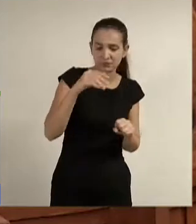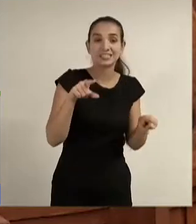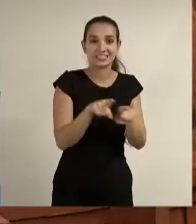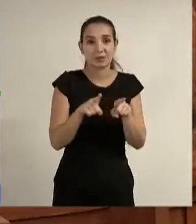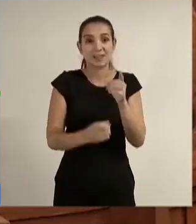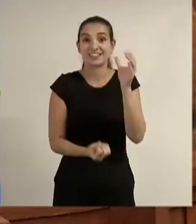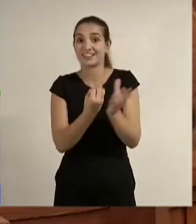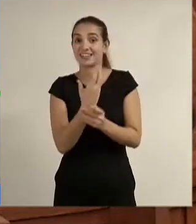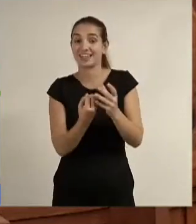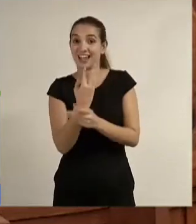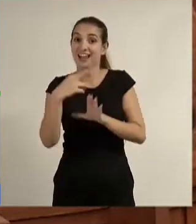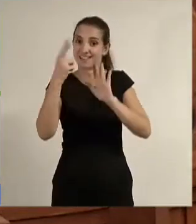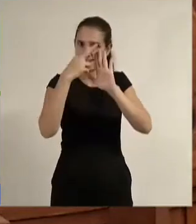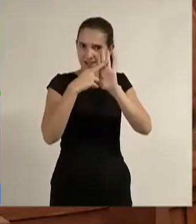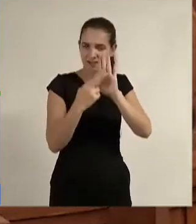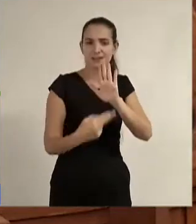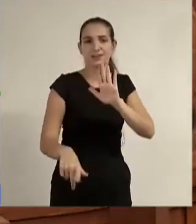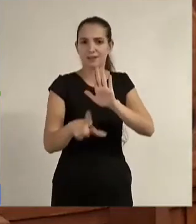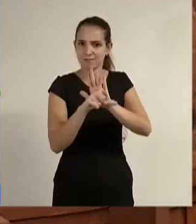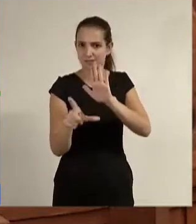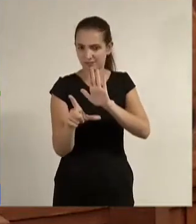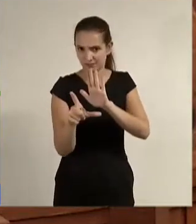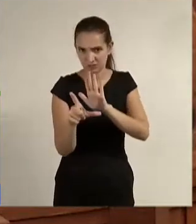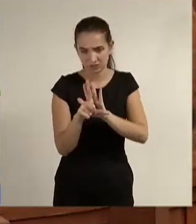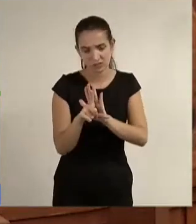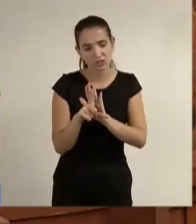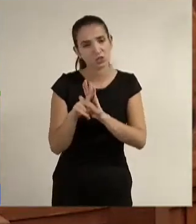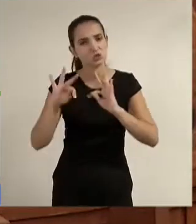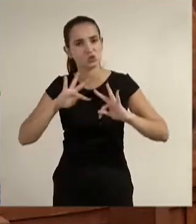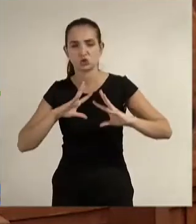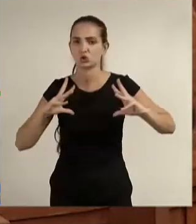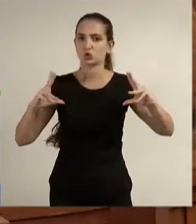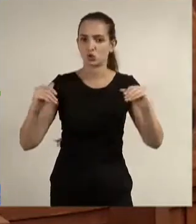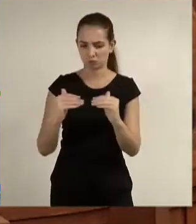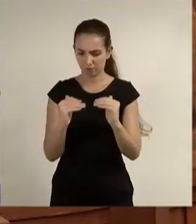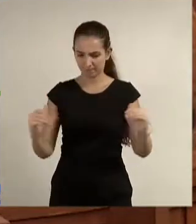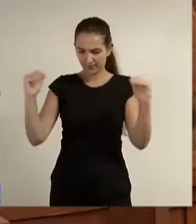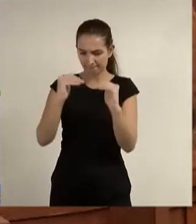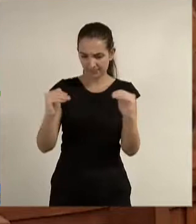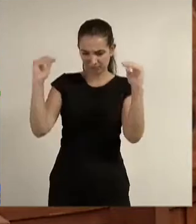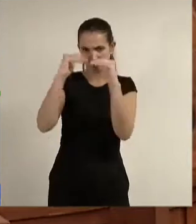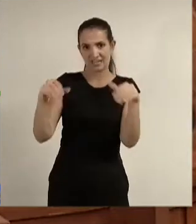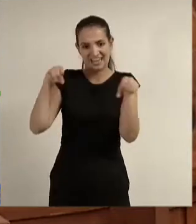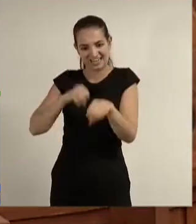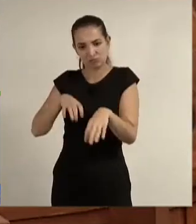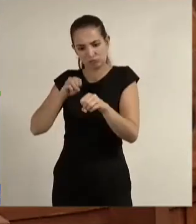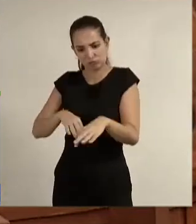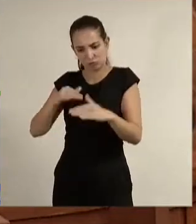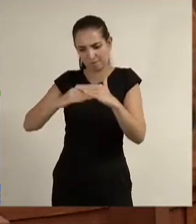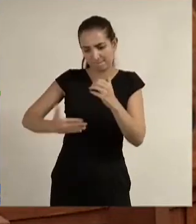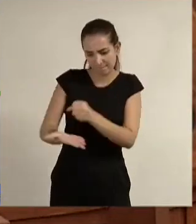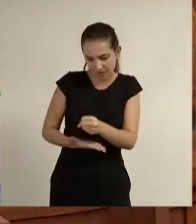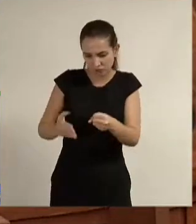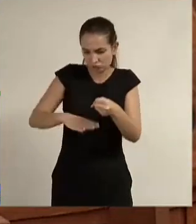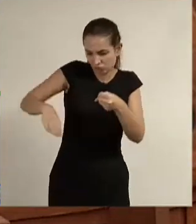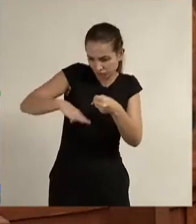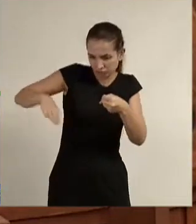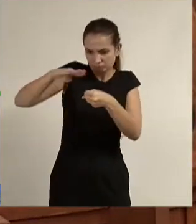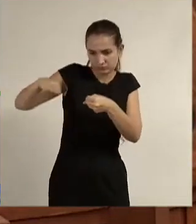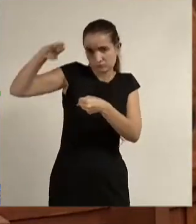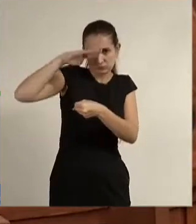normativa, redistributiva e supletiva em relação às demais instâncias educacionais, bem como que